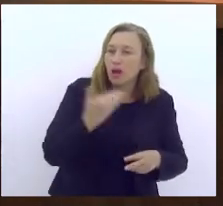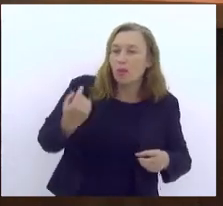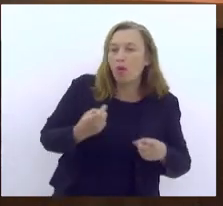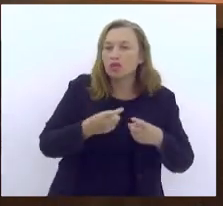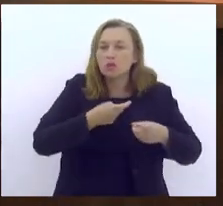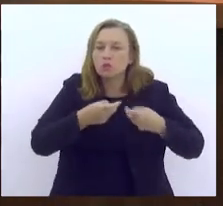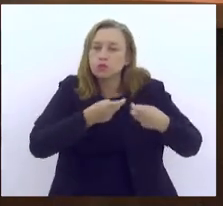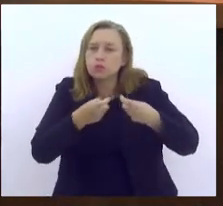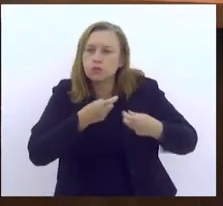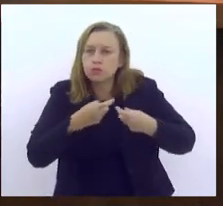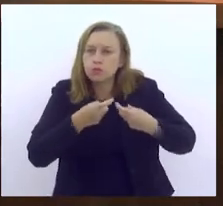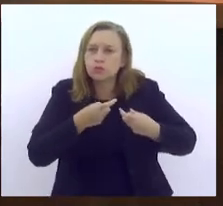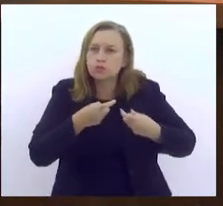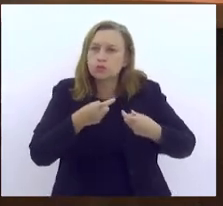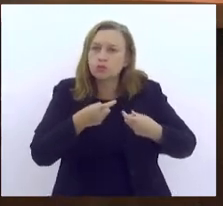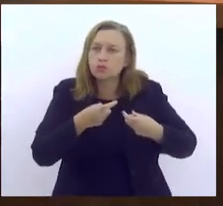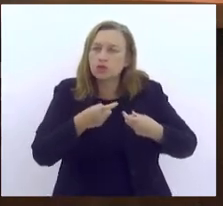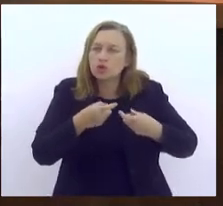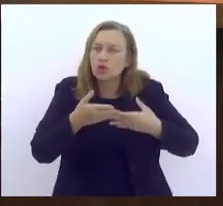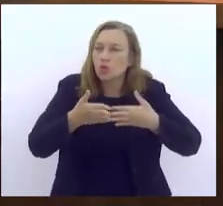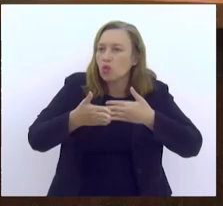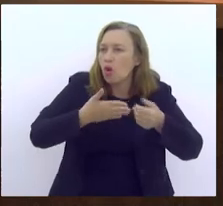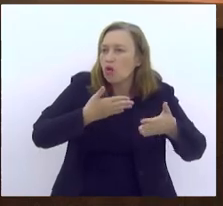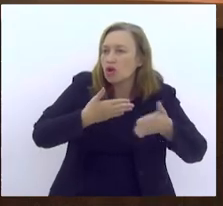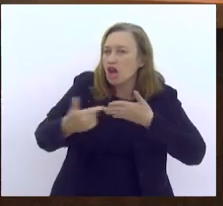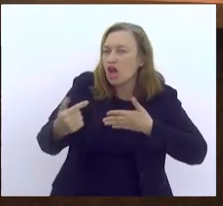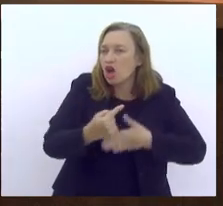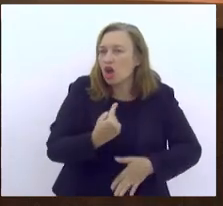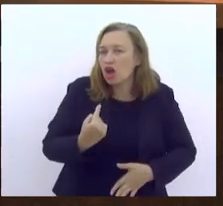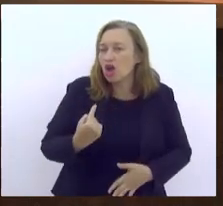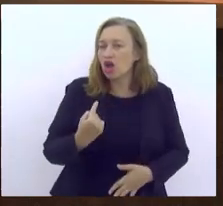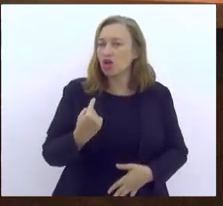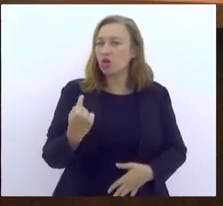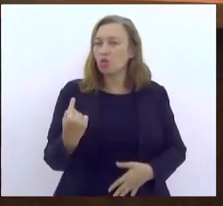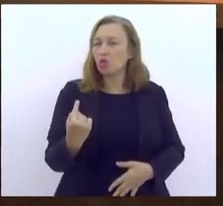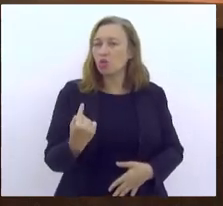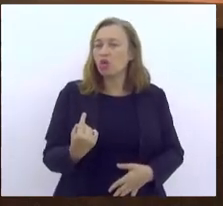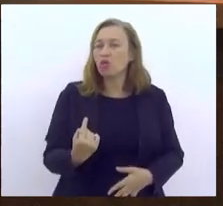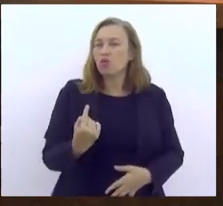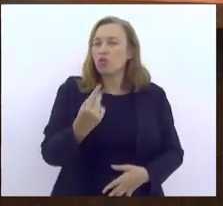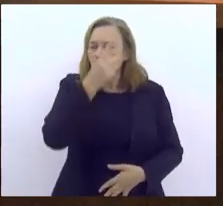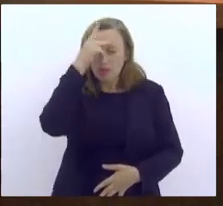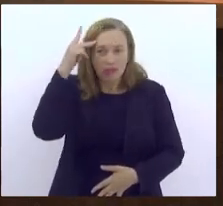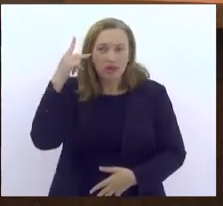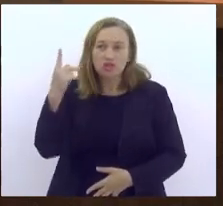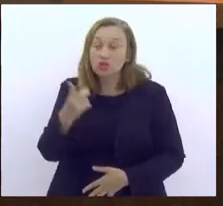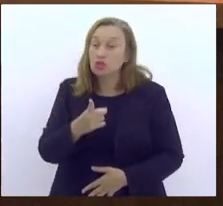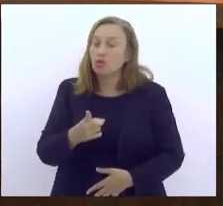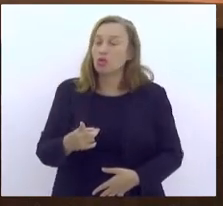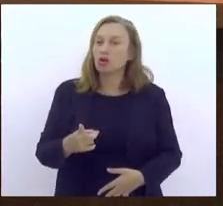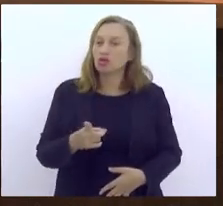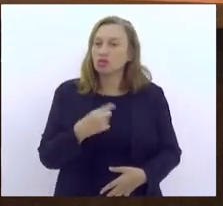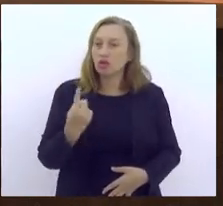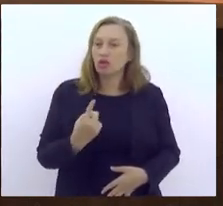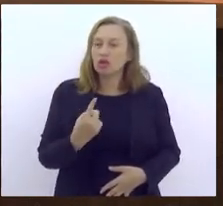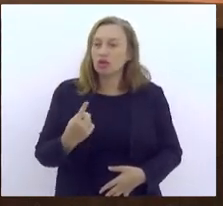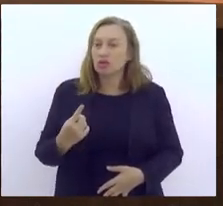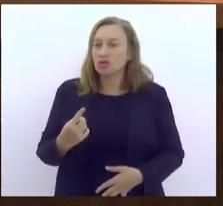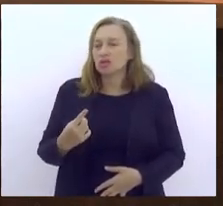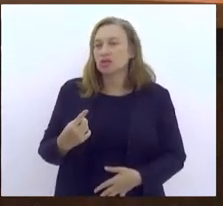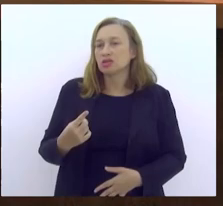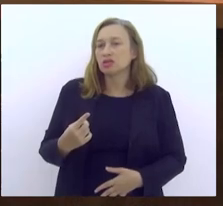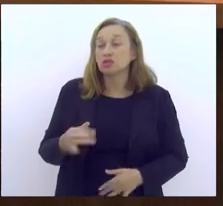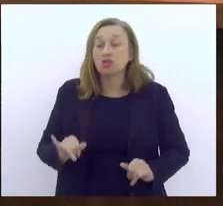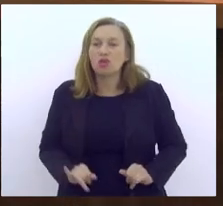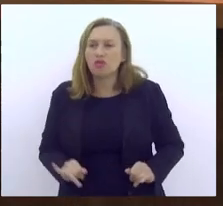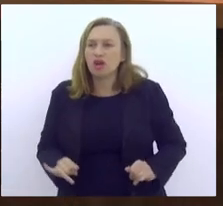guerra, para tornar qualquer um de nós alvos. E aí, é sim, Lucinha, é De